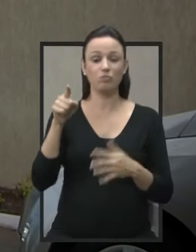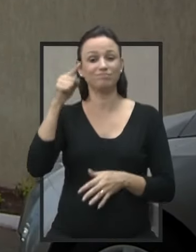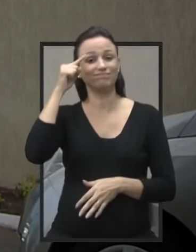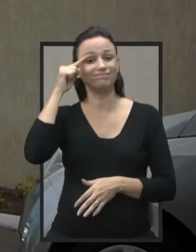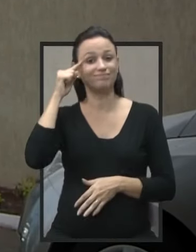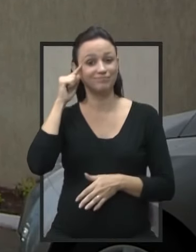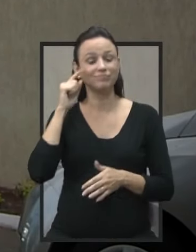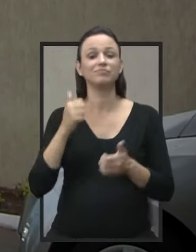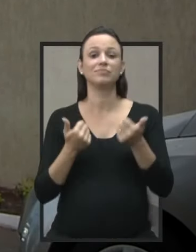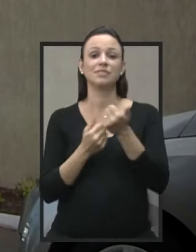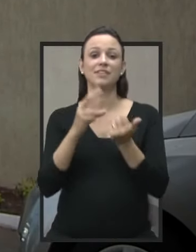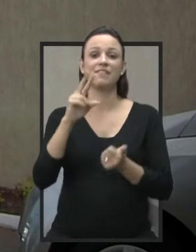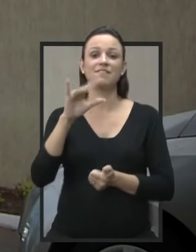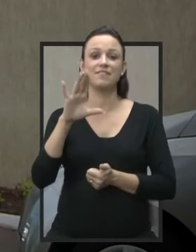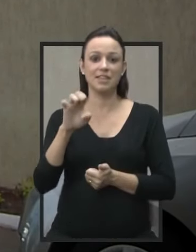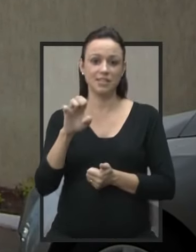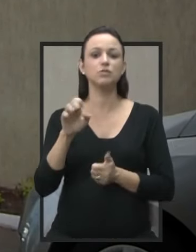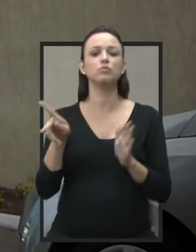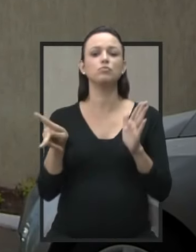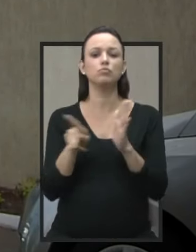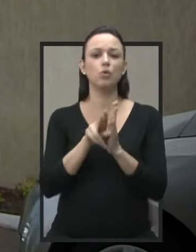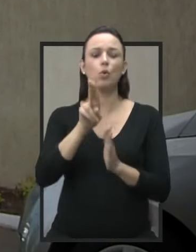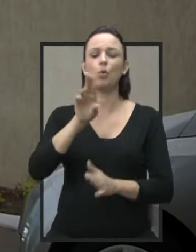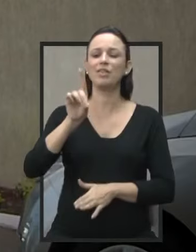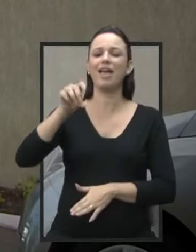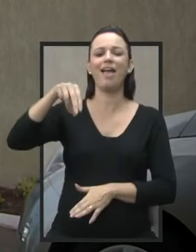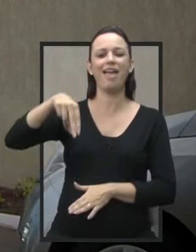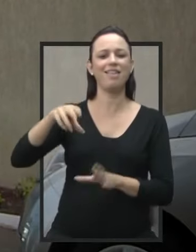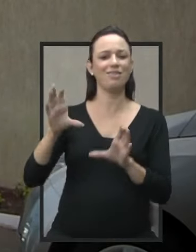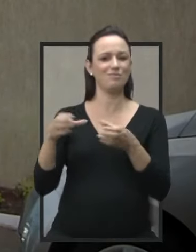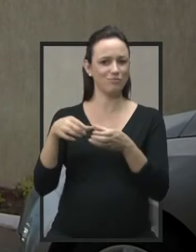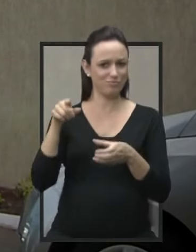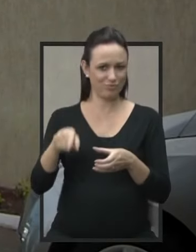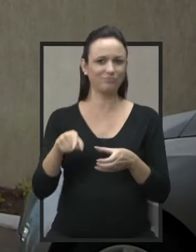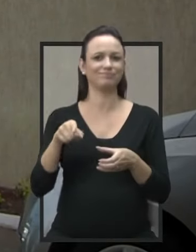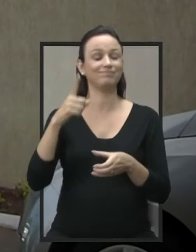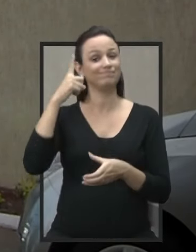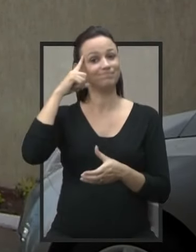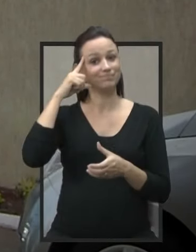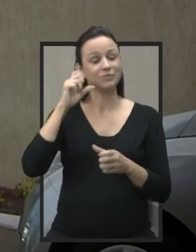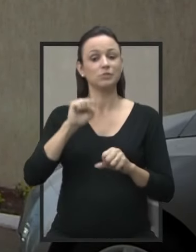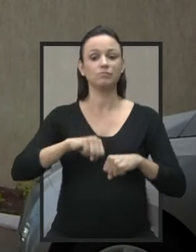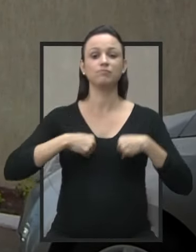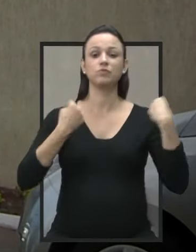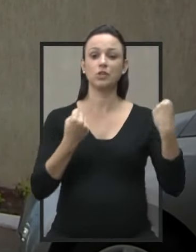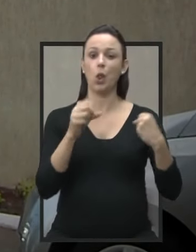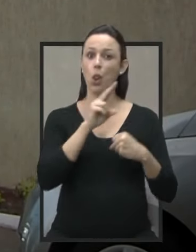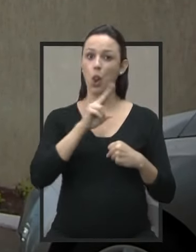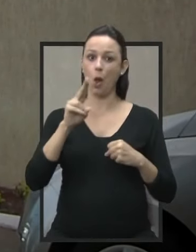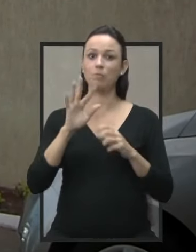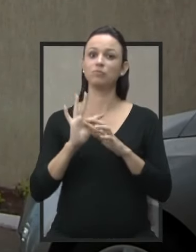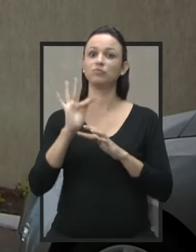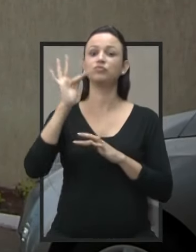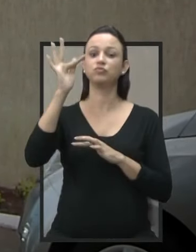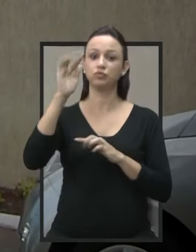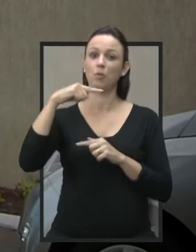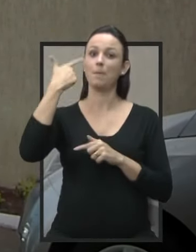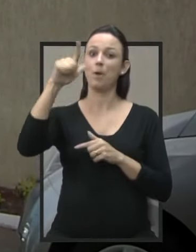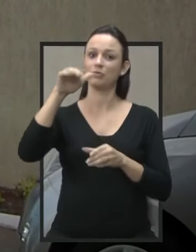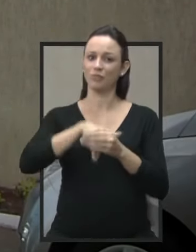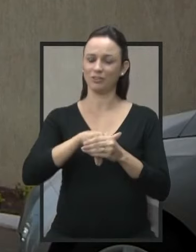Magalhães a vice-presidência do Diretório Municipal da UDN, com a ideia de fortalecer o nome dele para revidar